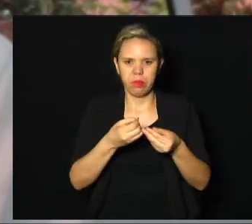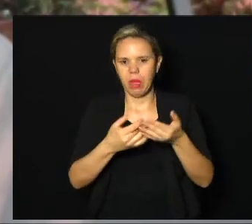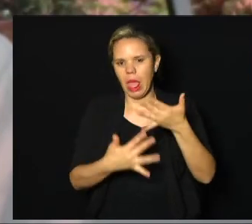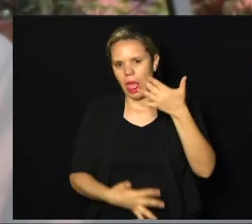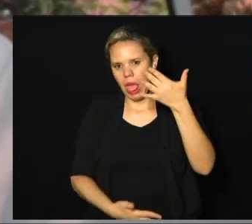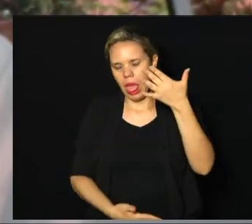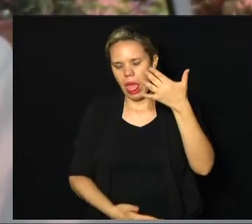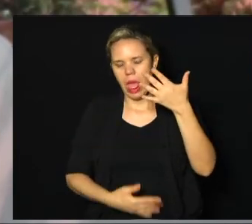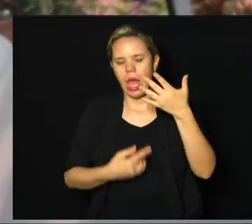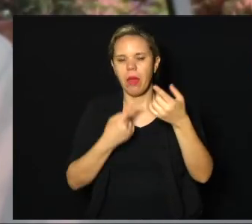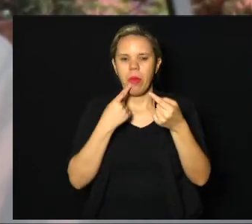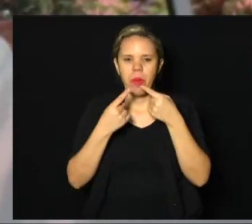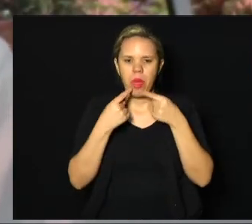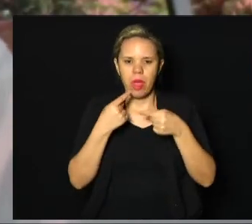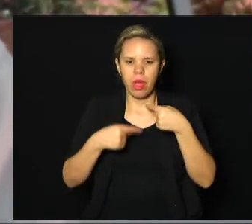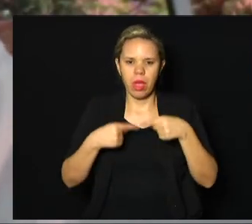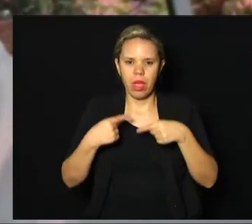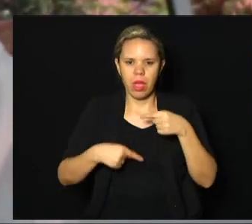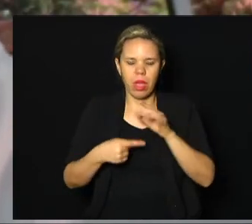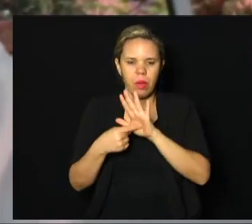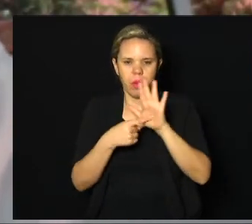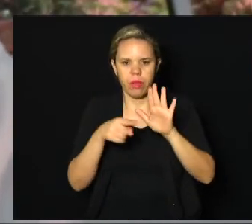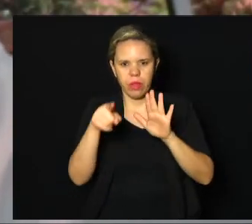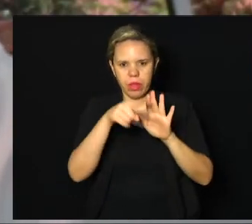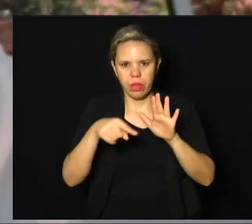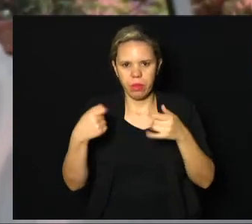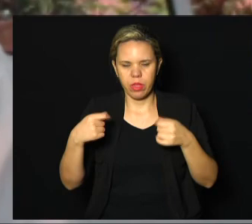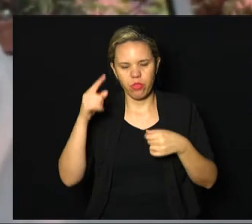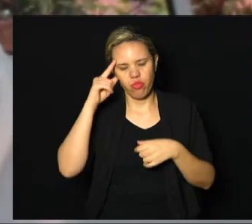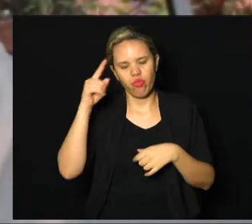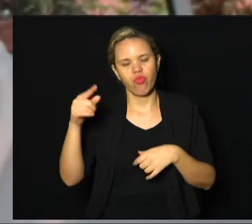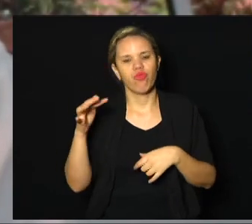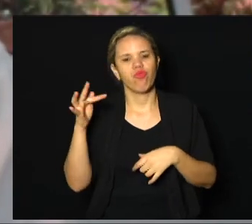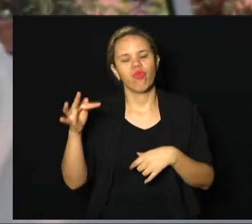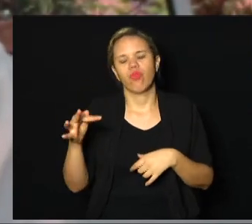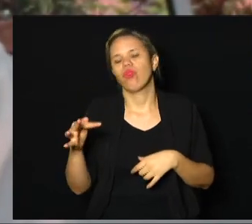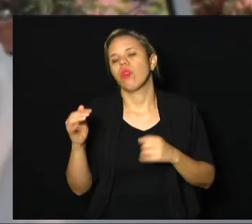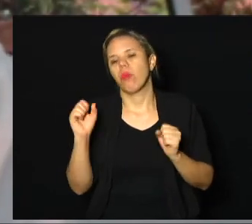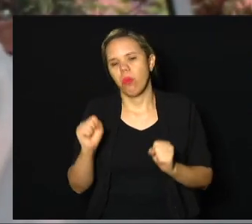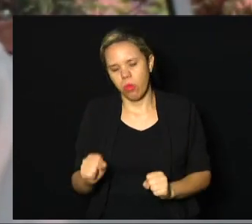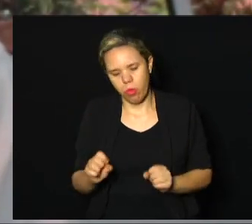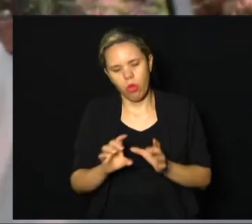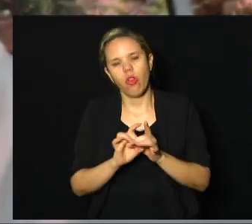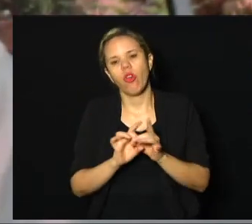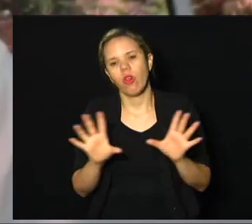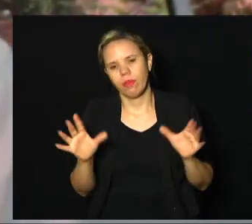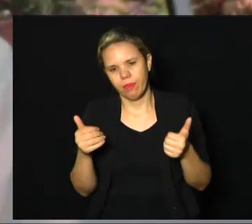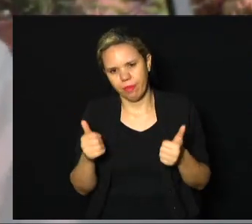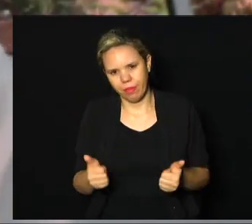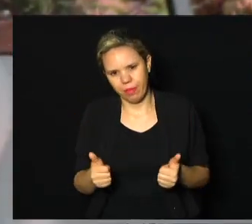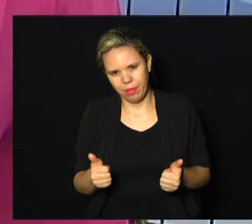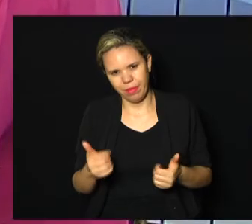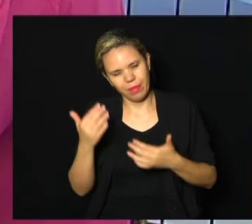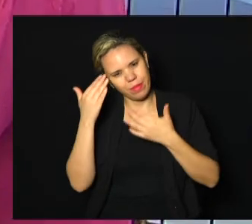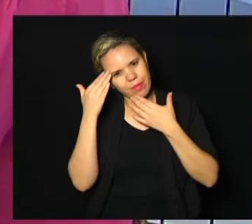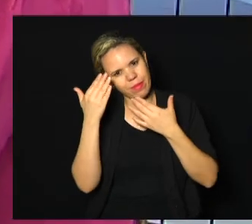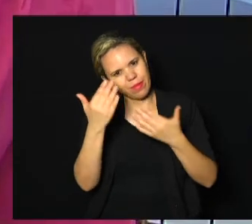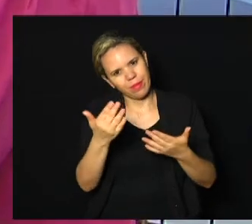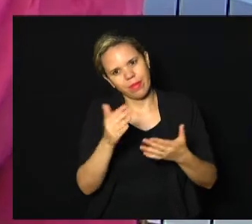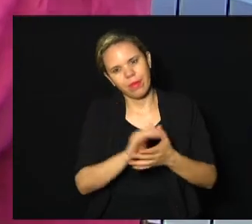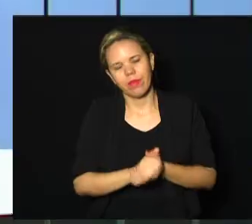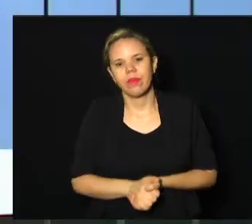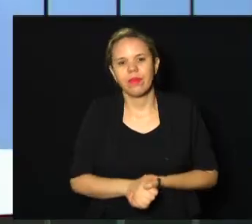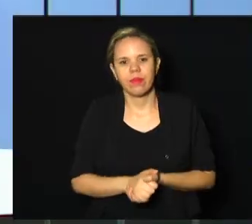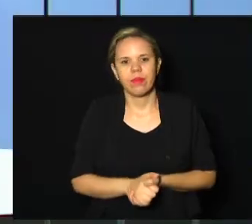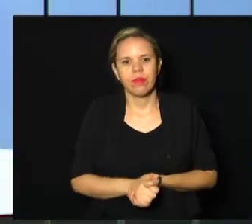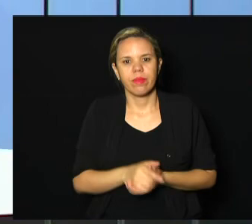para discutir, para mostrar. Se vocês precisarem algum dia, a gente está disponível. Muito obrigada, viu, doutor?